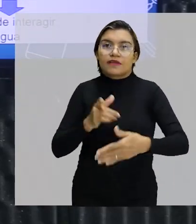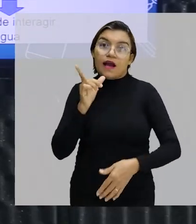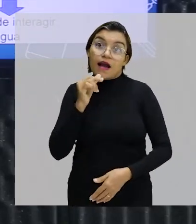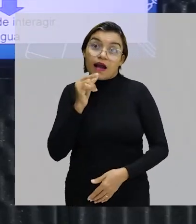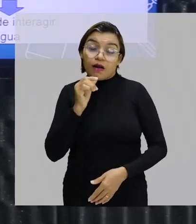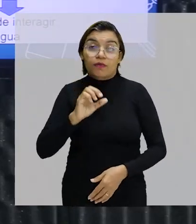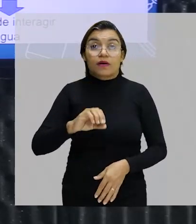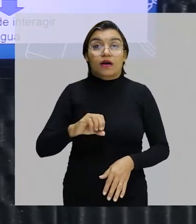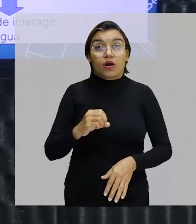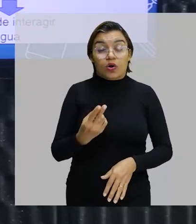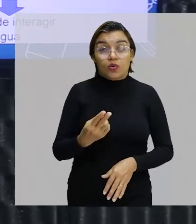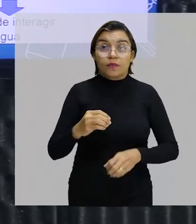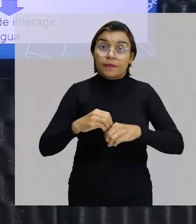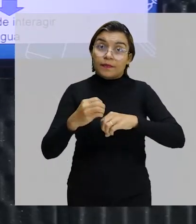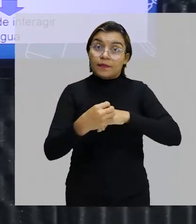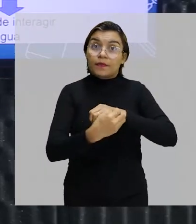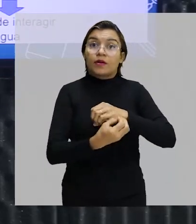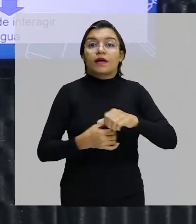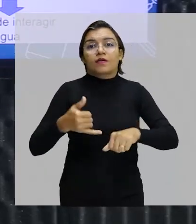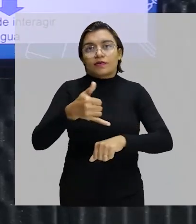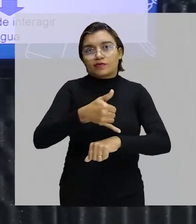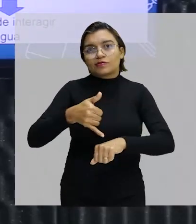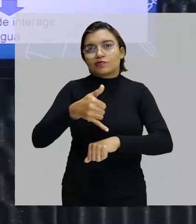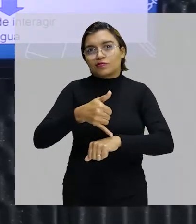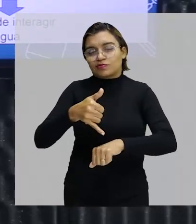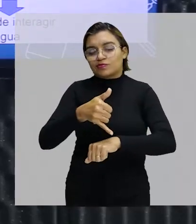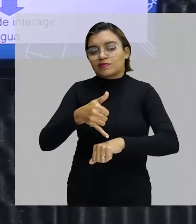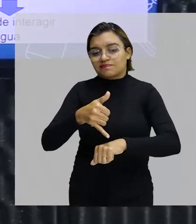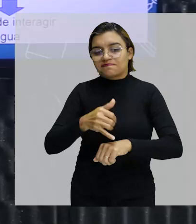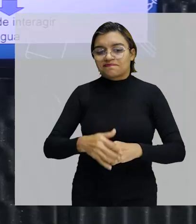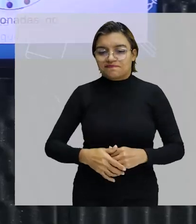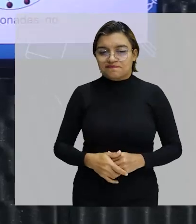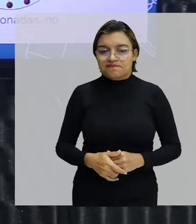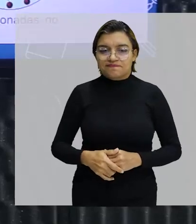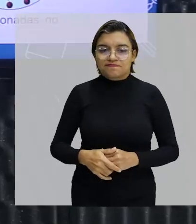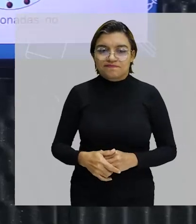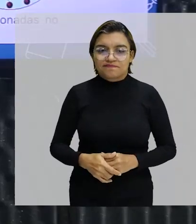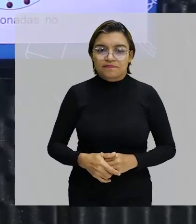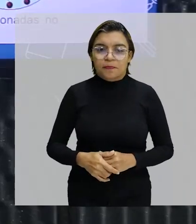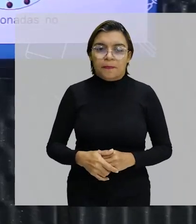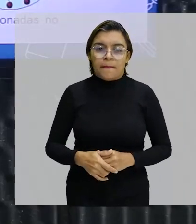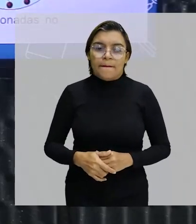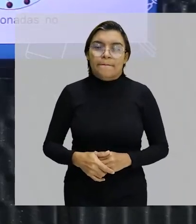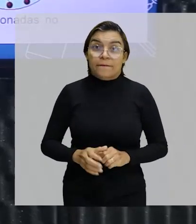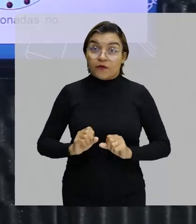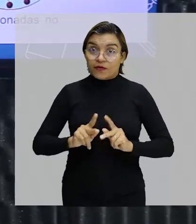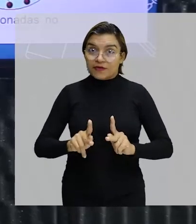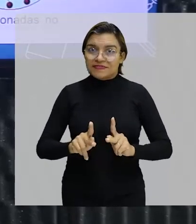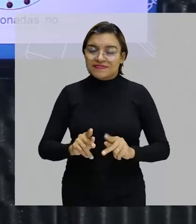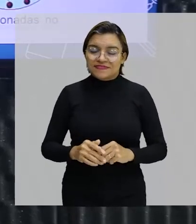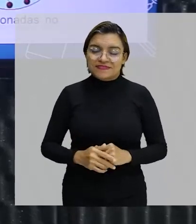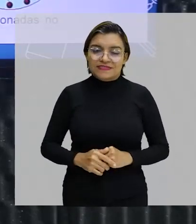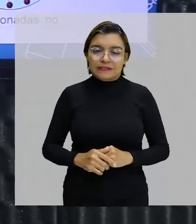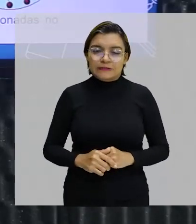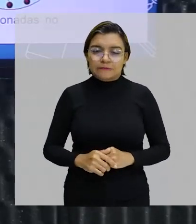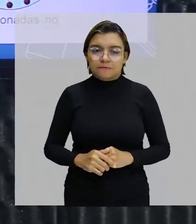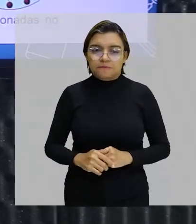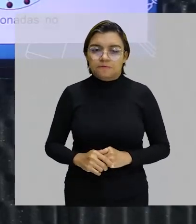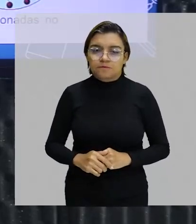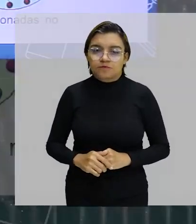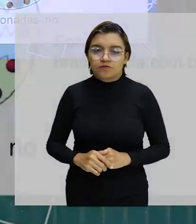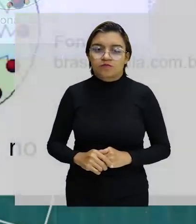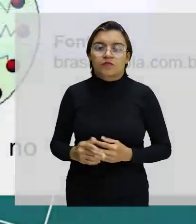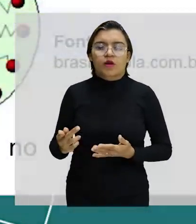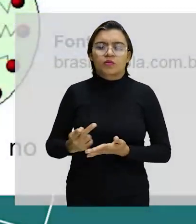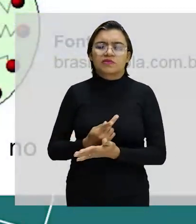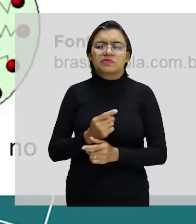água quanto com a molécula de gordura, certo? Com a molécula de óleo, certo? Então, o que vai